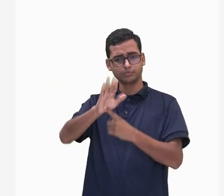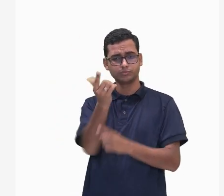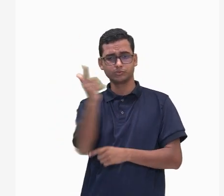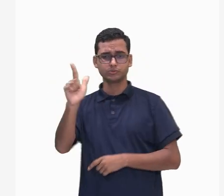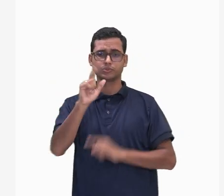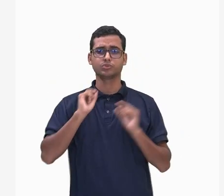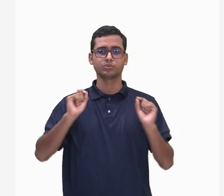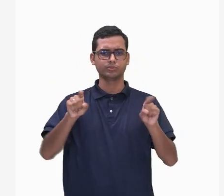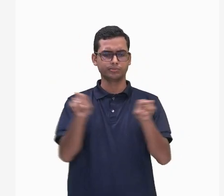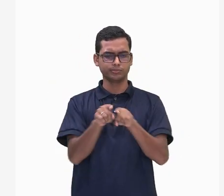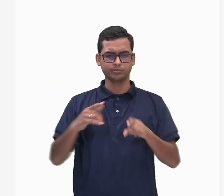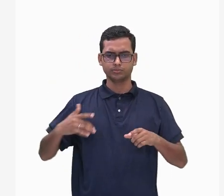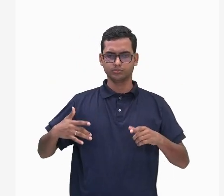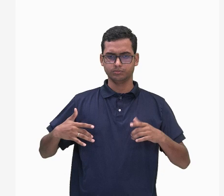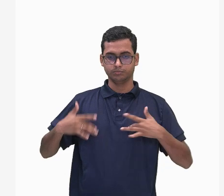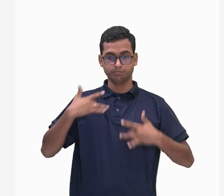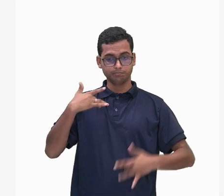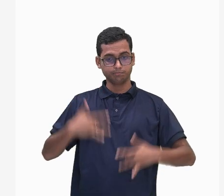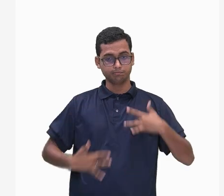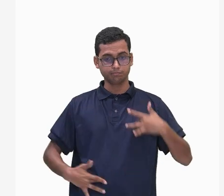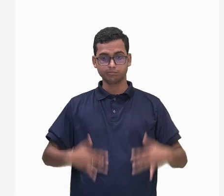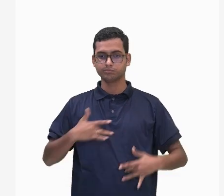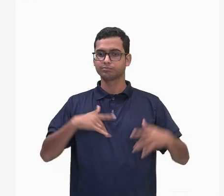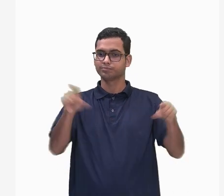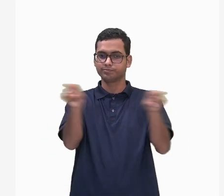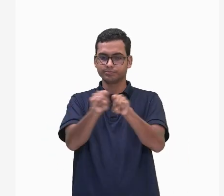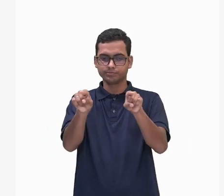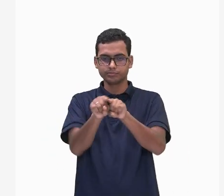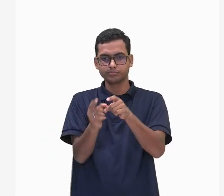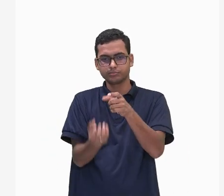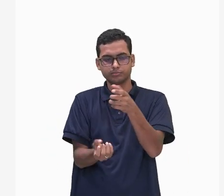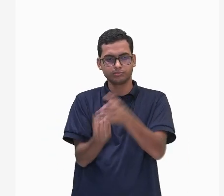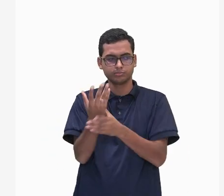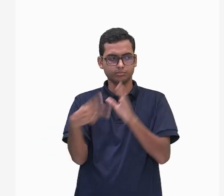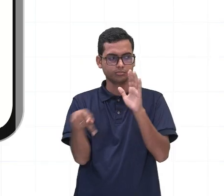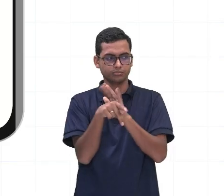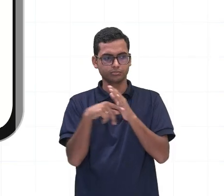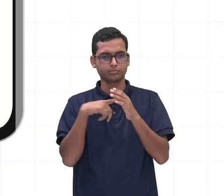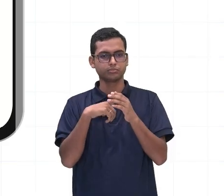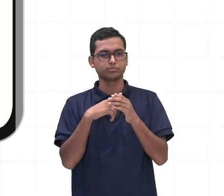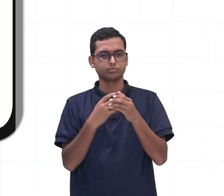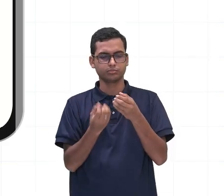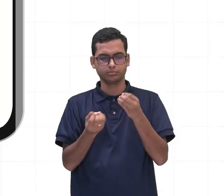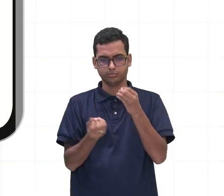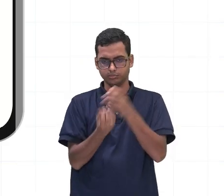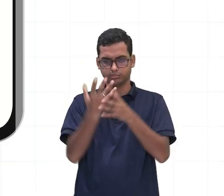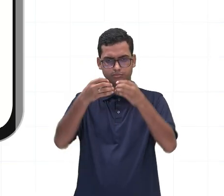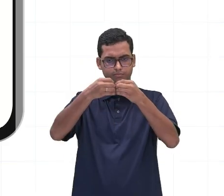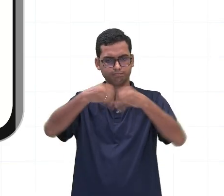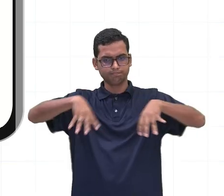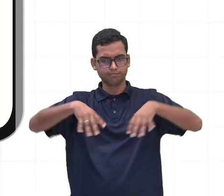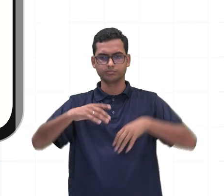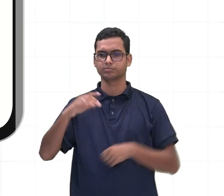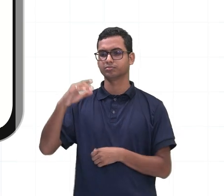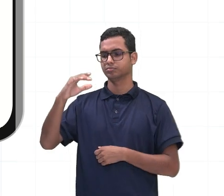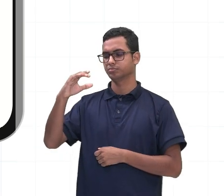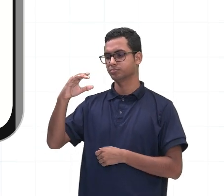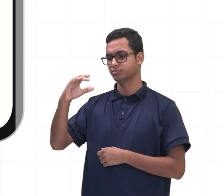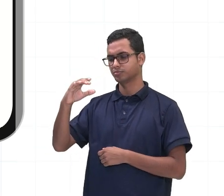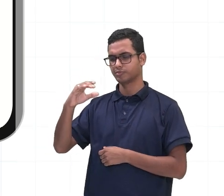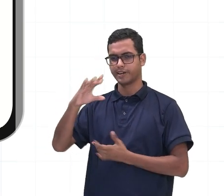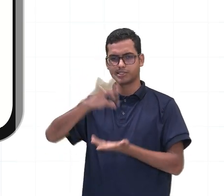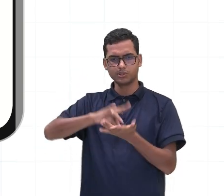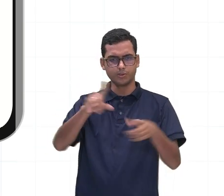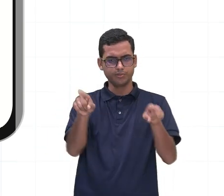outros órgãos também, tá? Como, por exemplo, na produção de glândulas. E aqui, para a gente observar com mais detalhes, né? A gente tem aqui